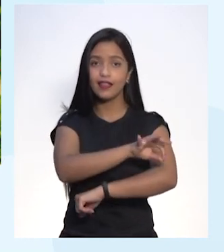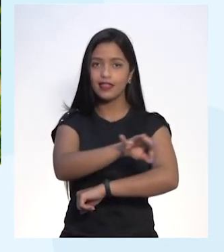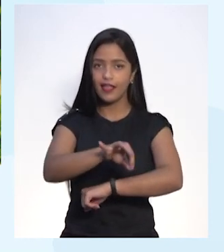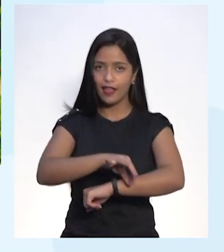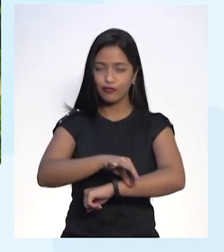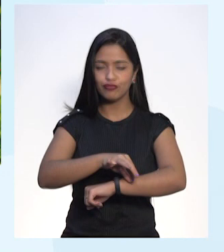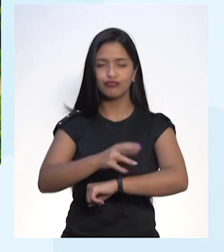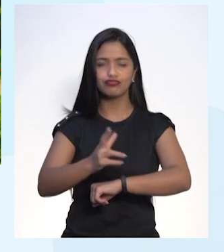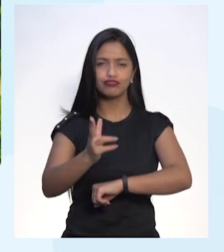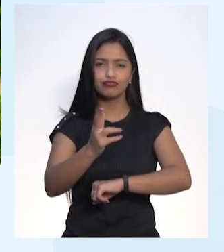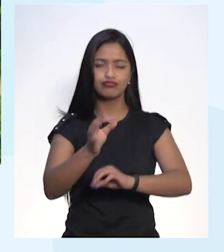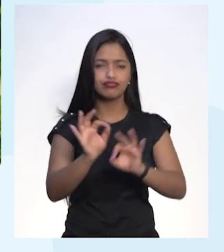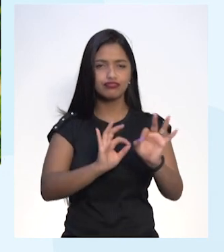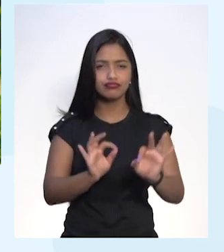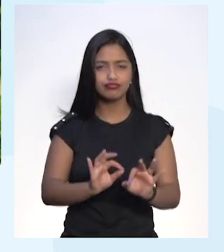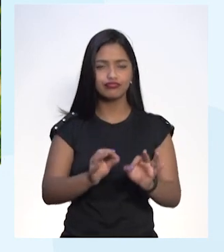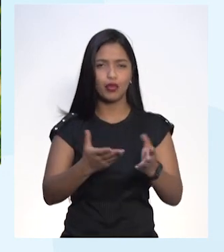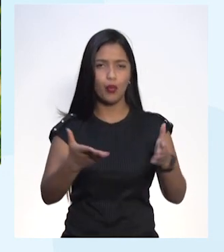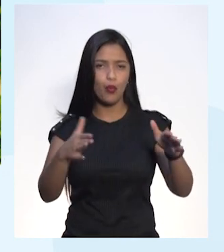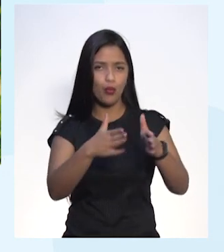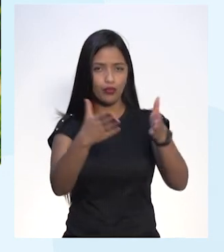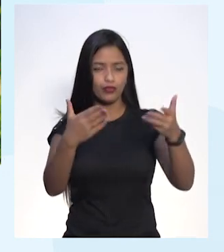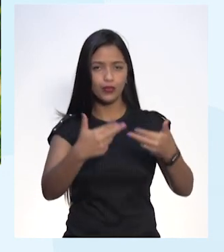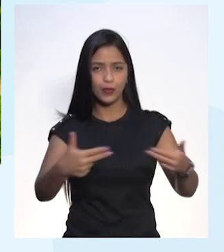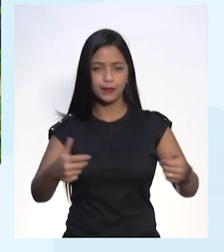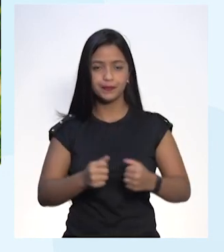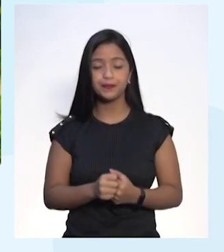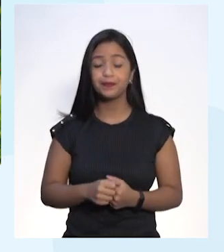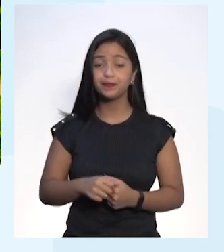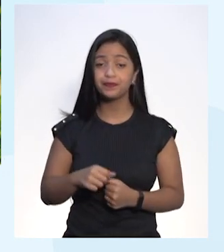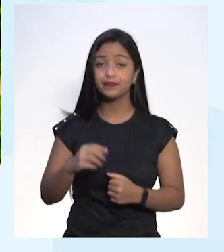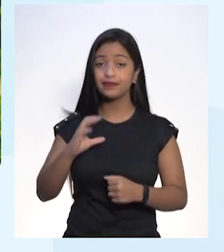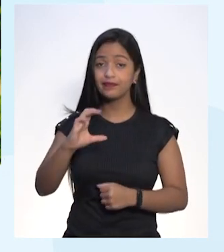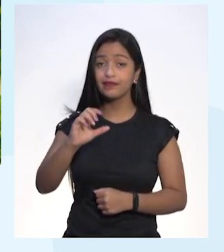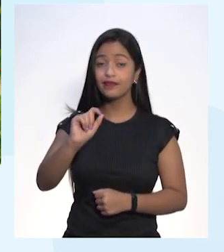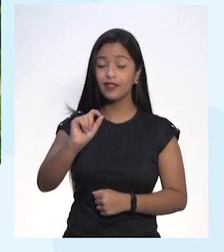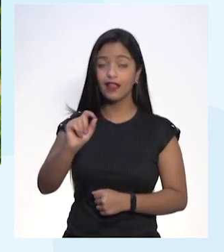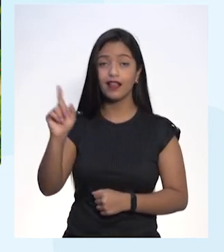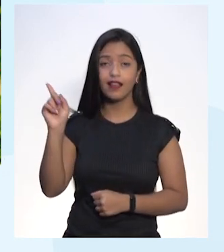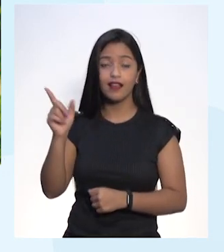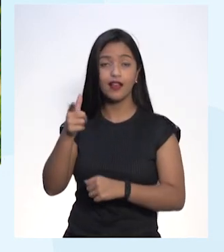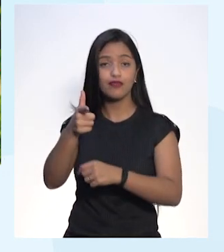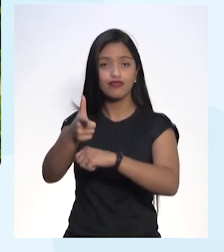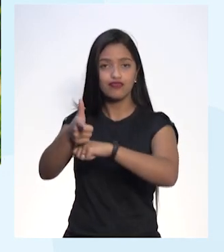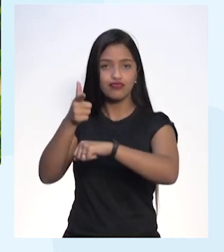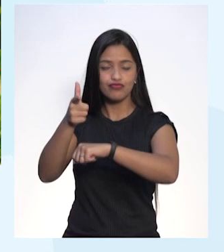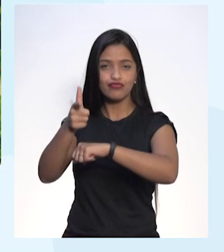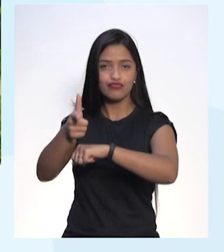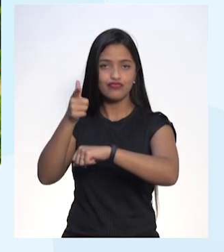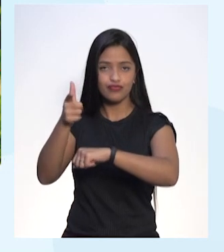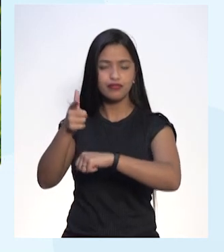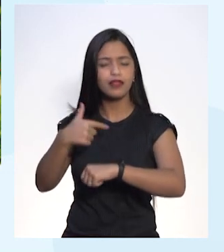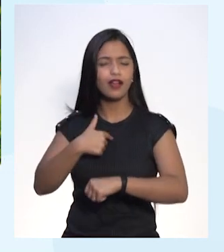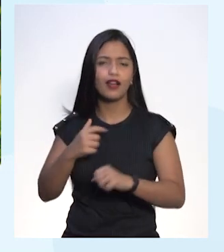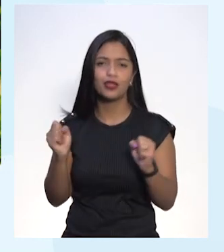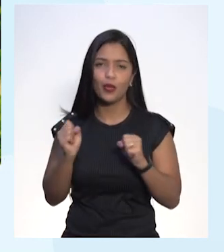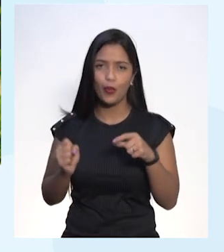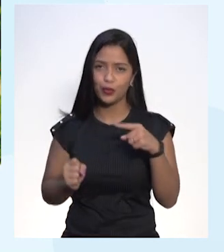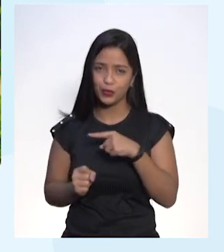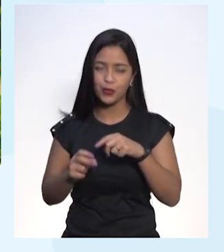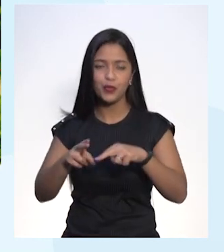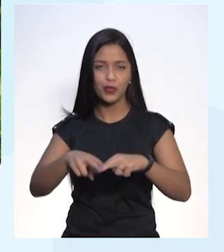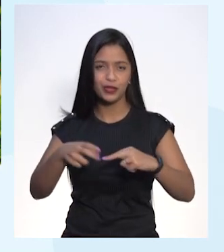belíssima parafusadeira, eu adoro esse objeto, por isso que eu coloquei ele, muito legal. E aí o que você